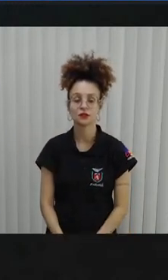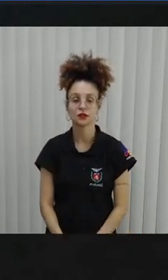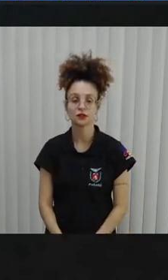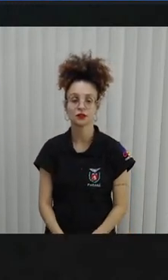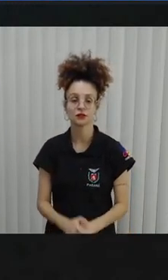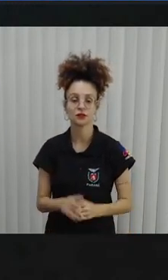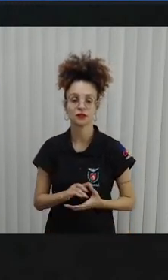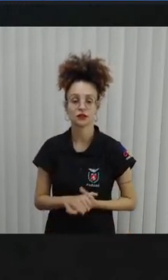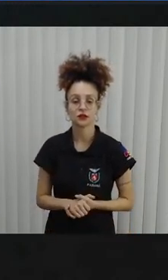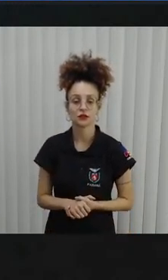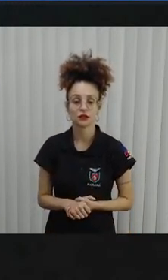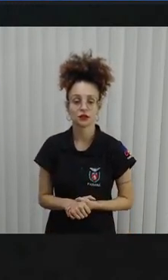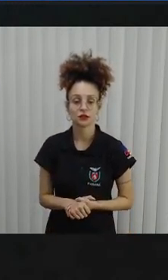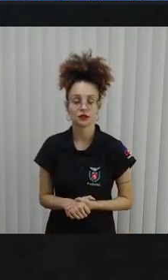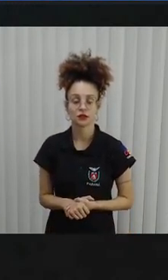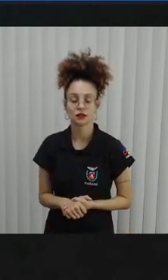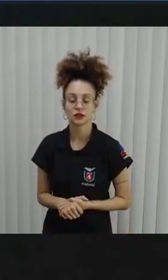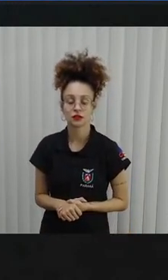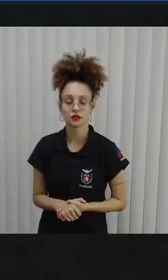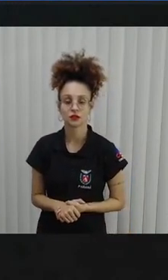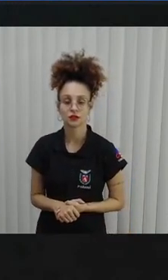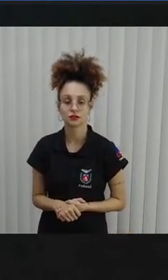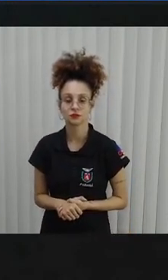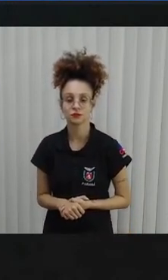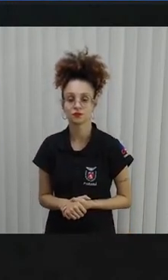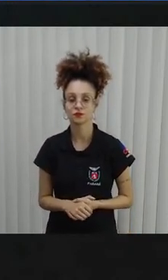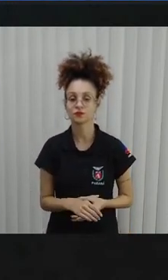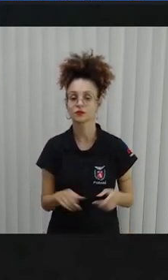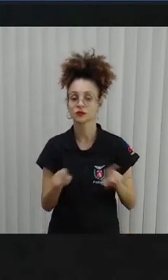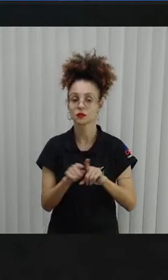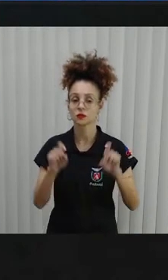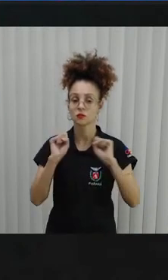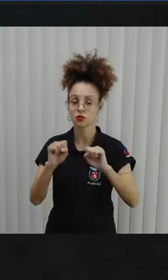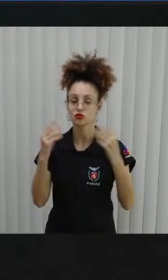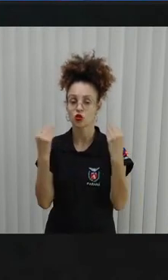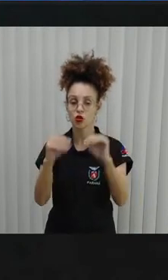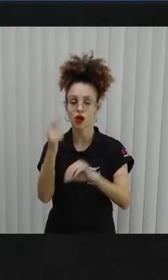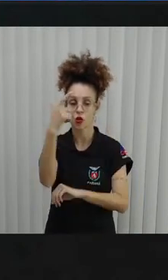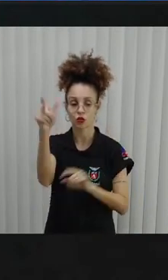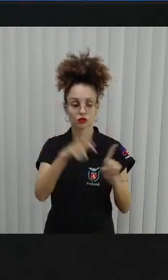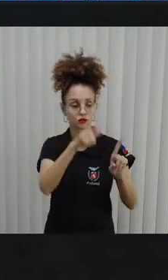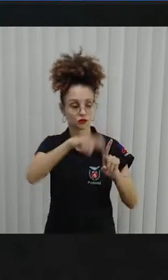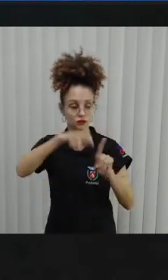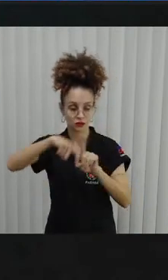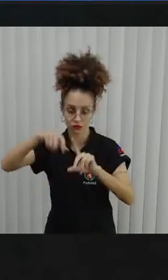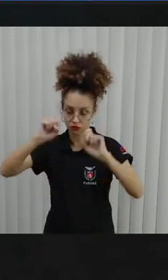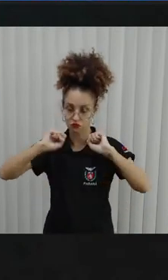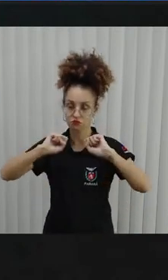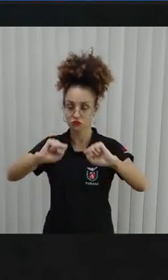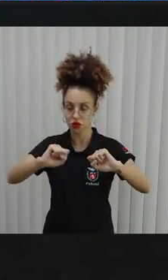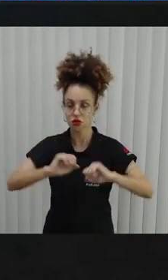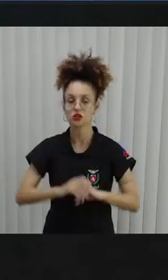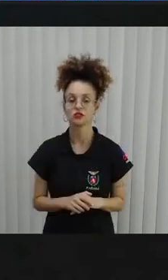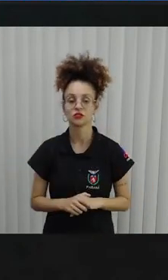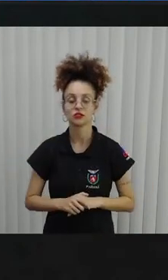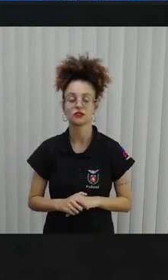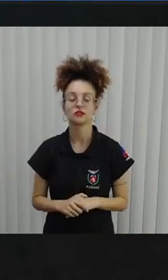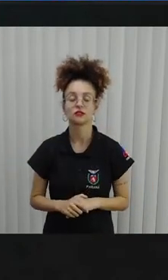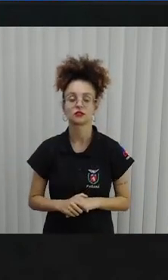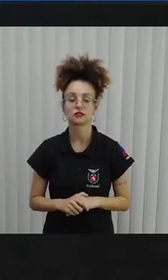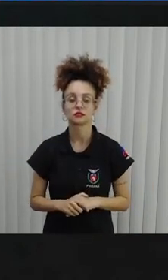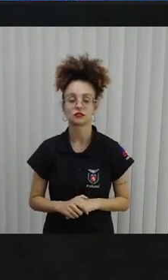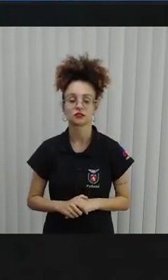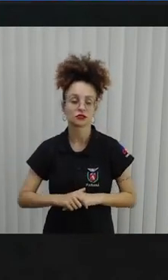Tá mais devagarzinha também. Aí eu posso colocar outros atores, outros elementos na tela, tá?